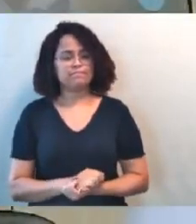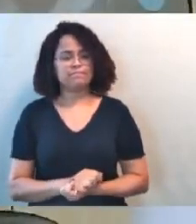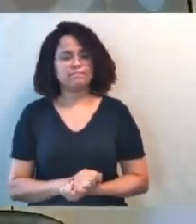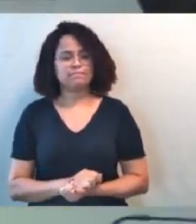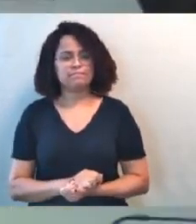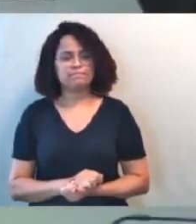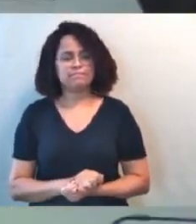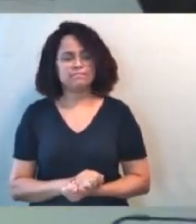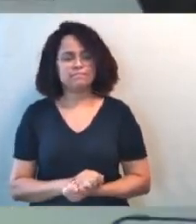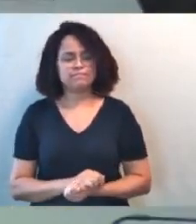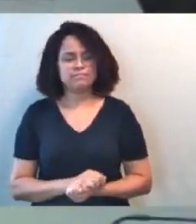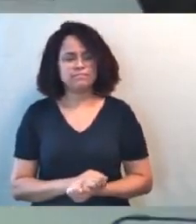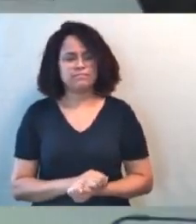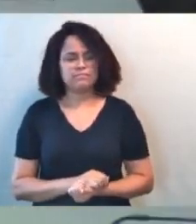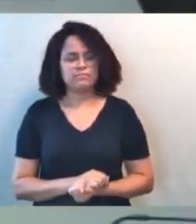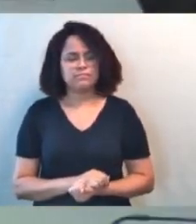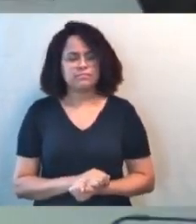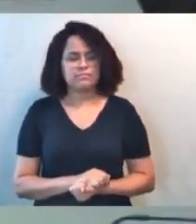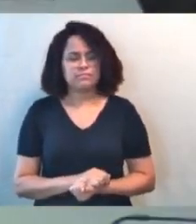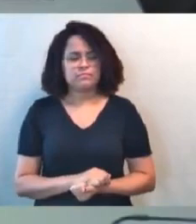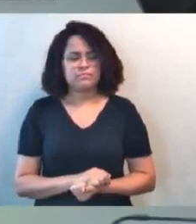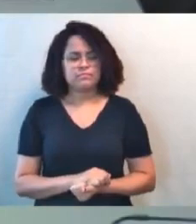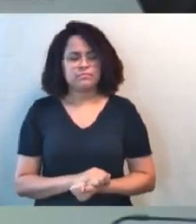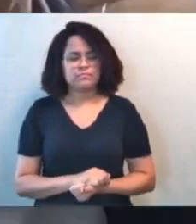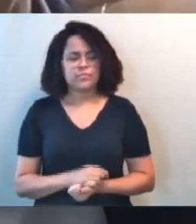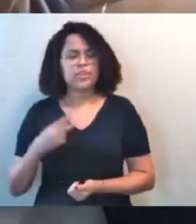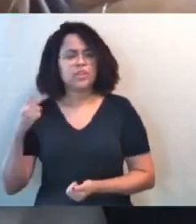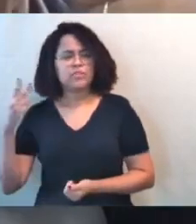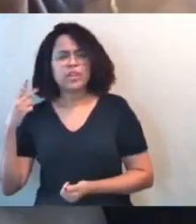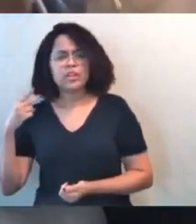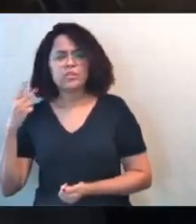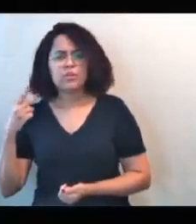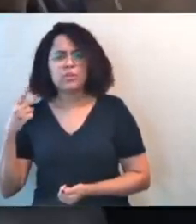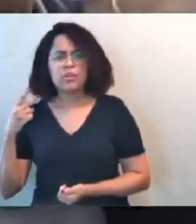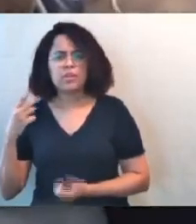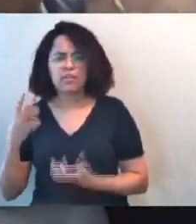André, você quer comentar? Você quer responder? Sim,